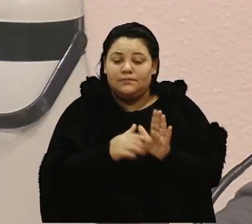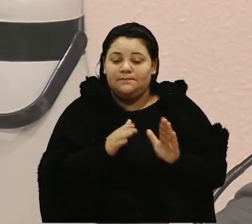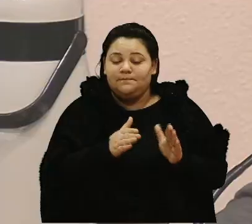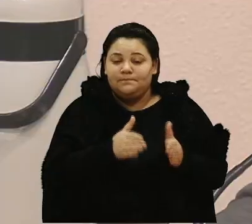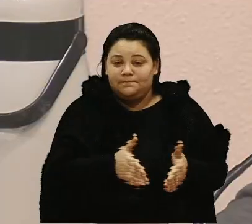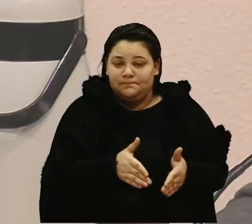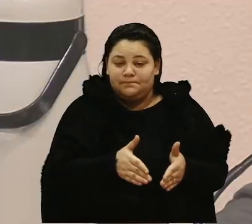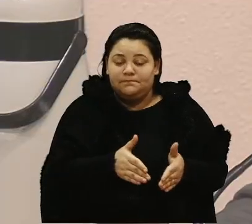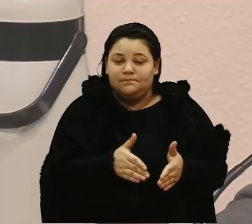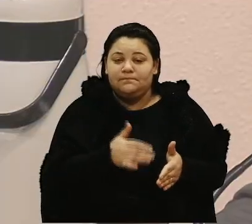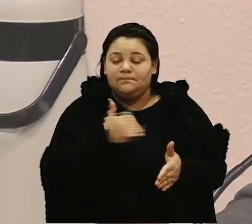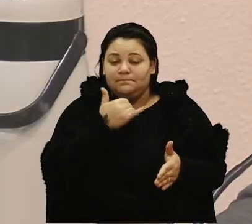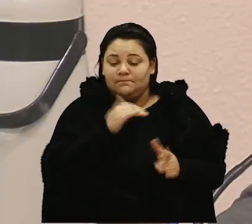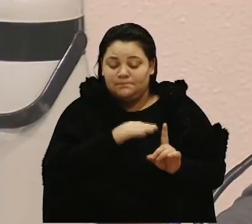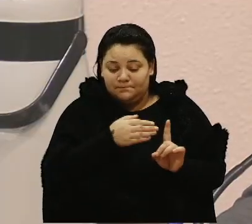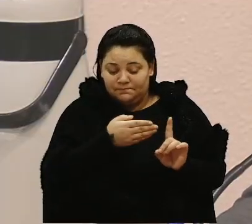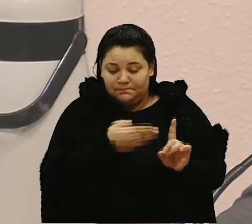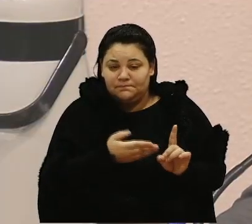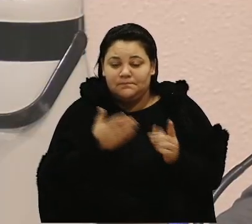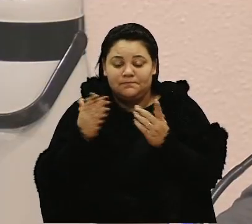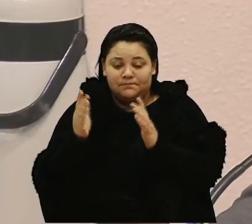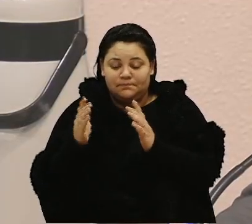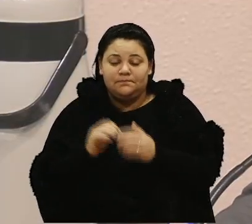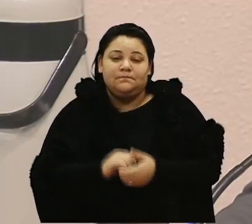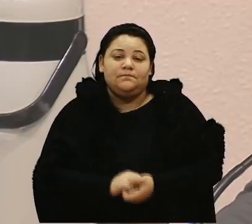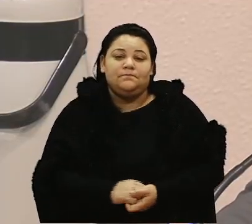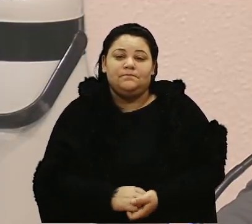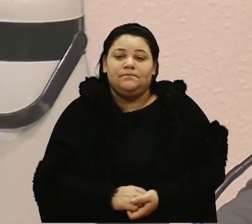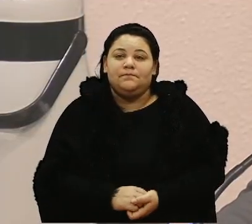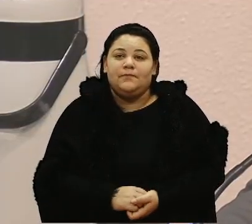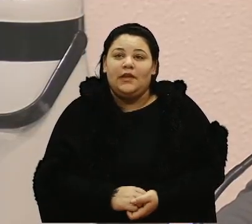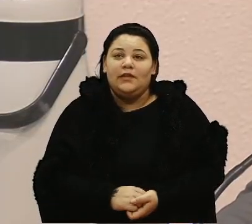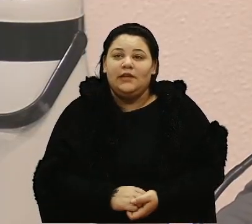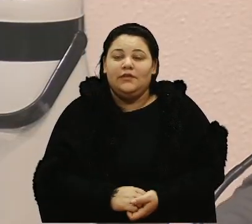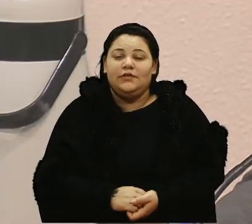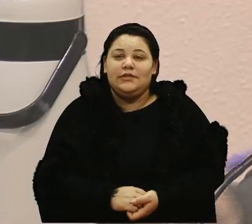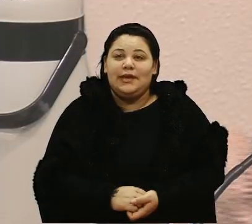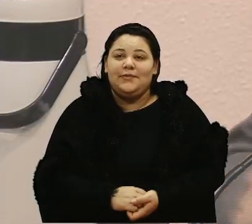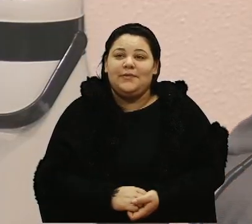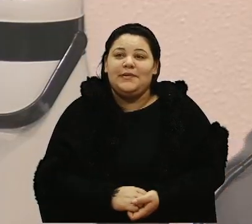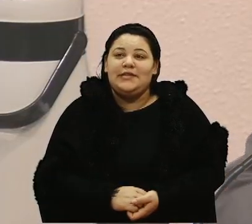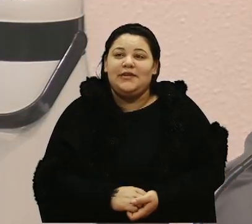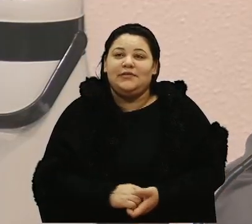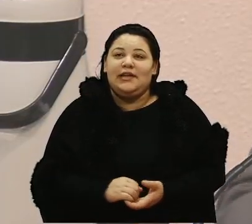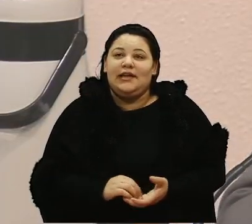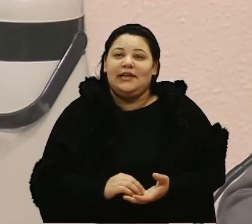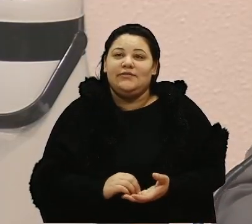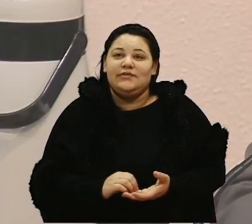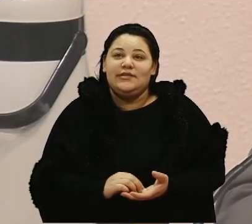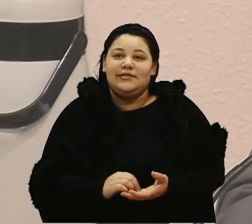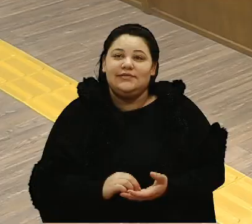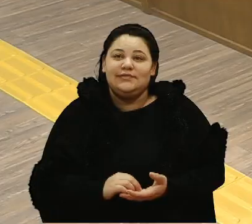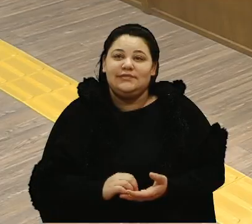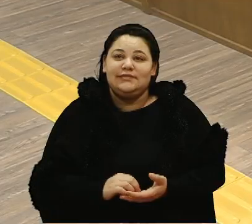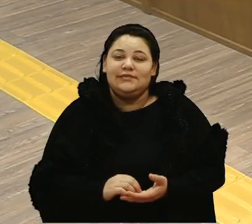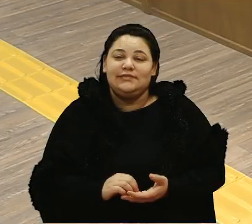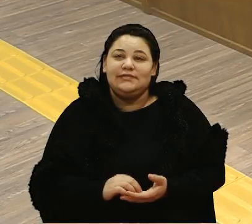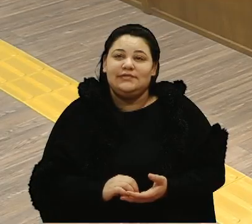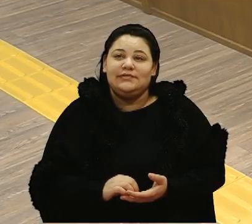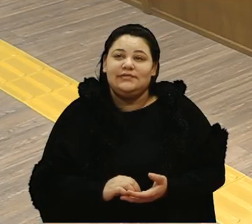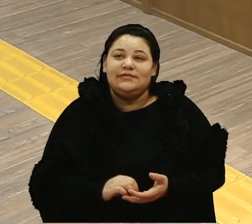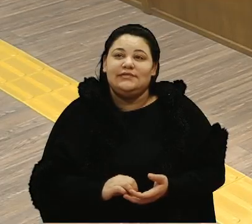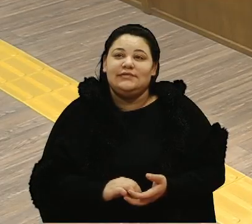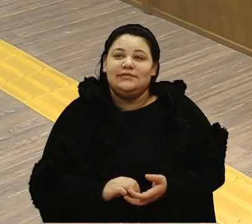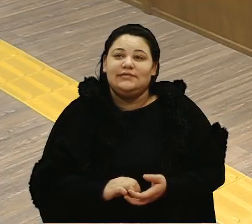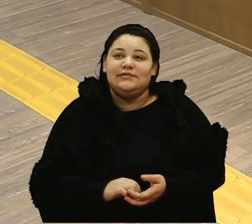de congratulações. A palavra está à disposição das senhoras vereadoras e dos senhores vereadores. Peço a palavra, senhor presidente.